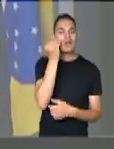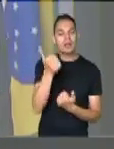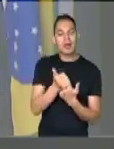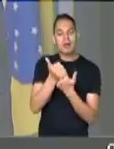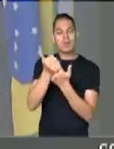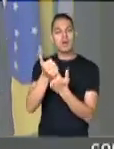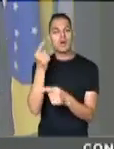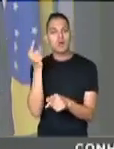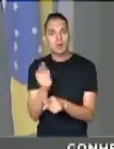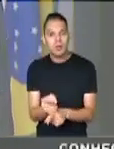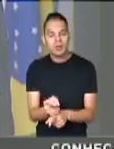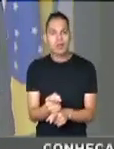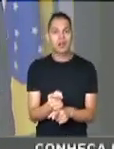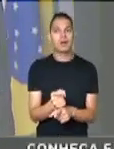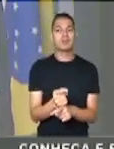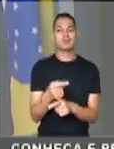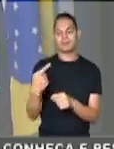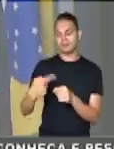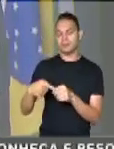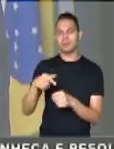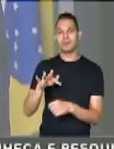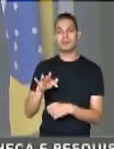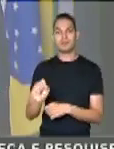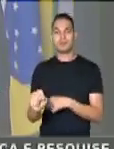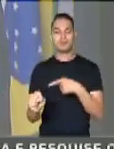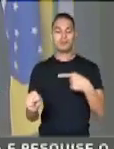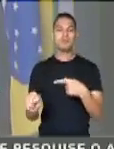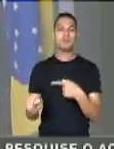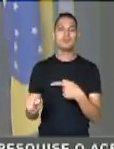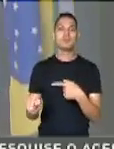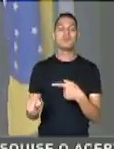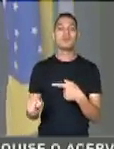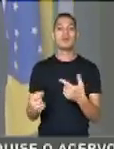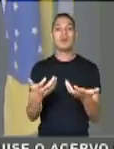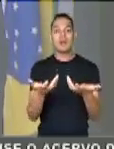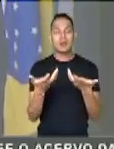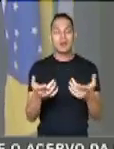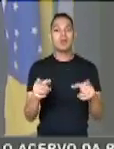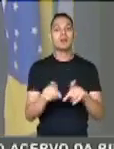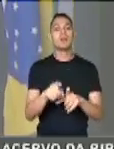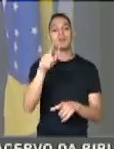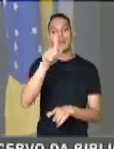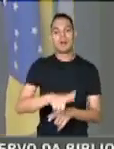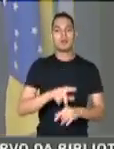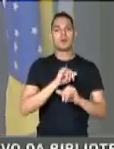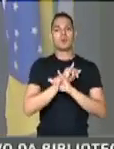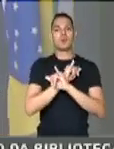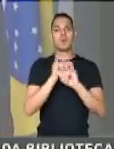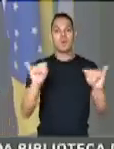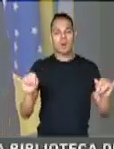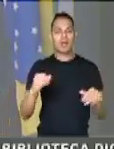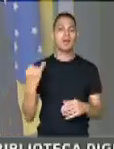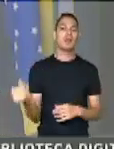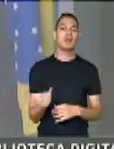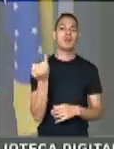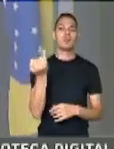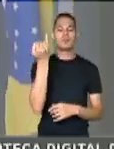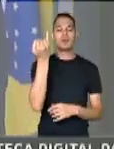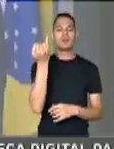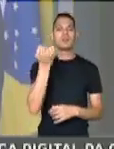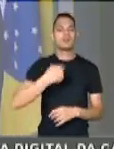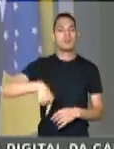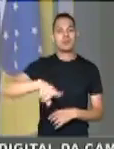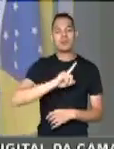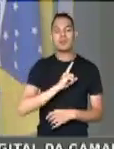nossa querida Princesa do Sertão. Assim, eu quero reafirmar a importância